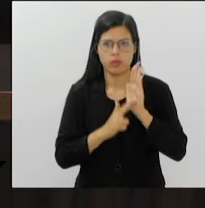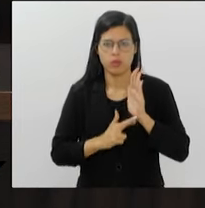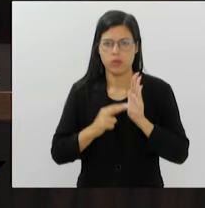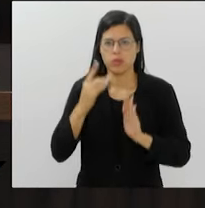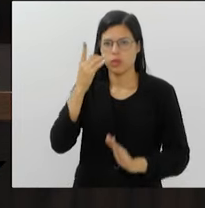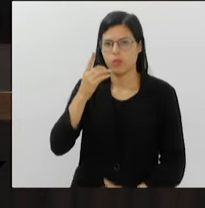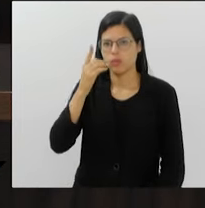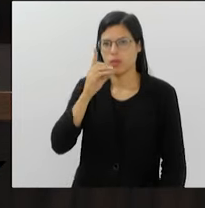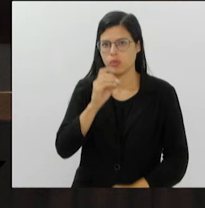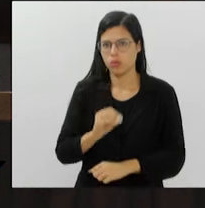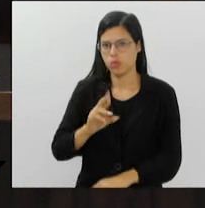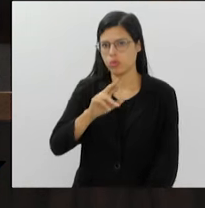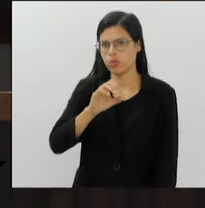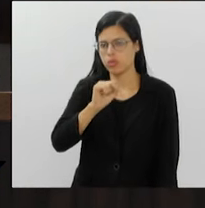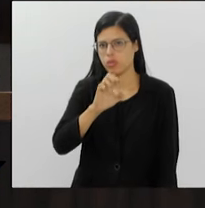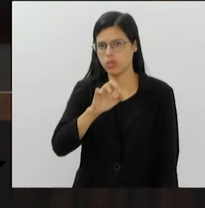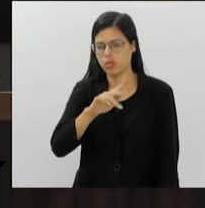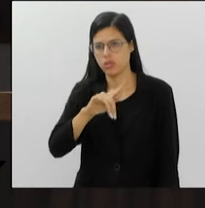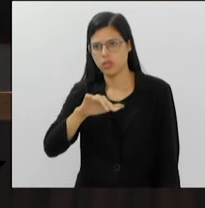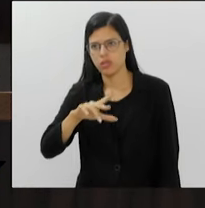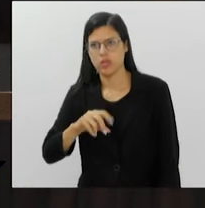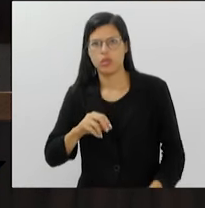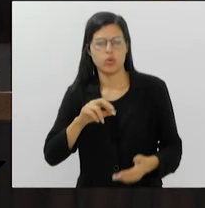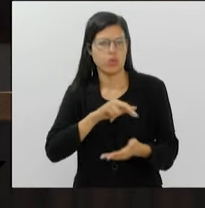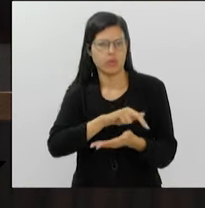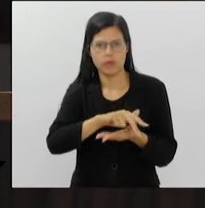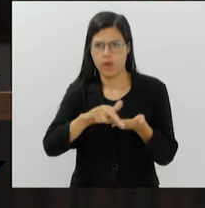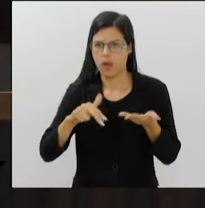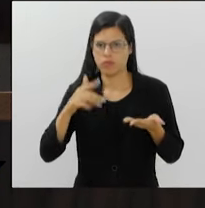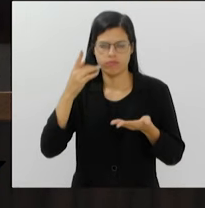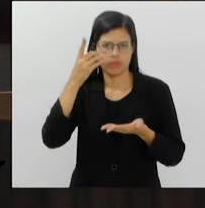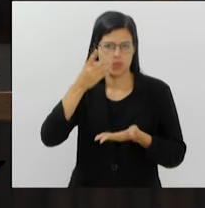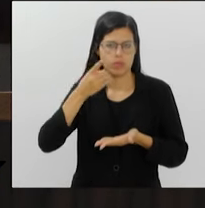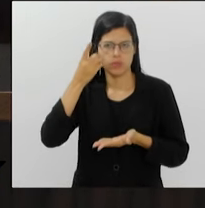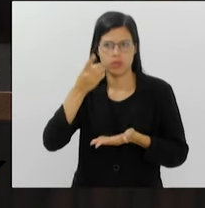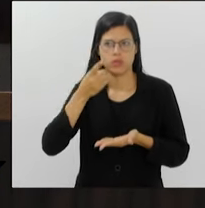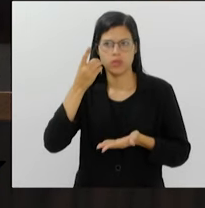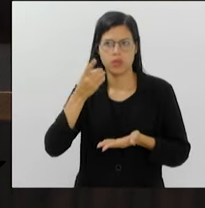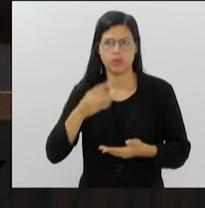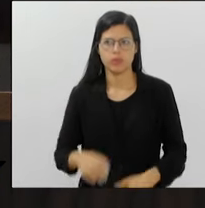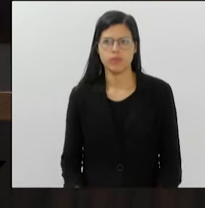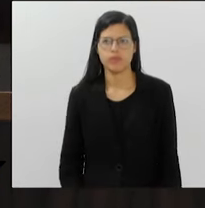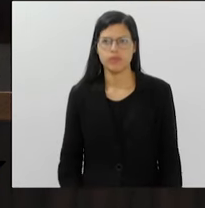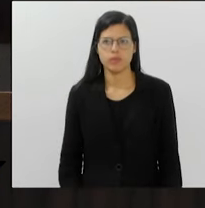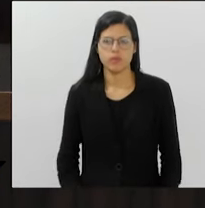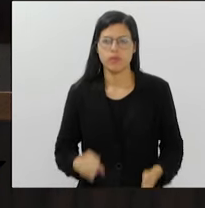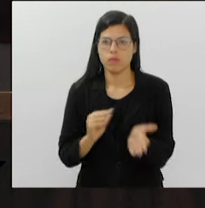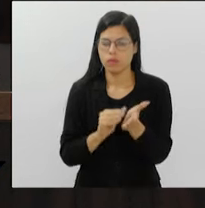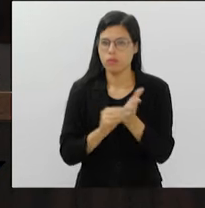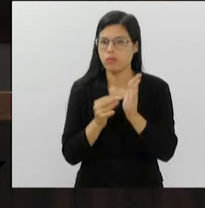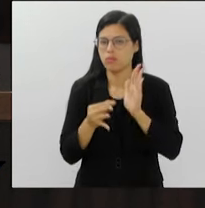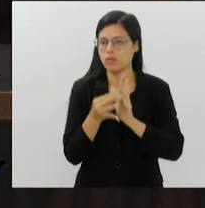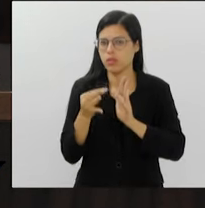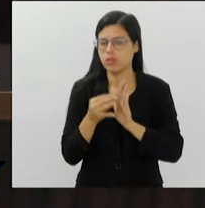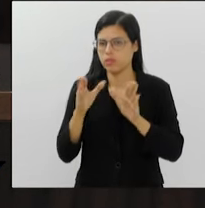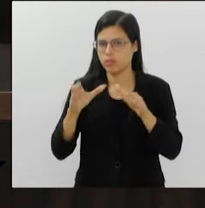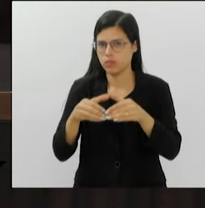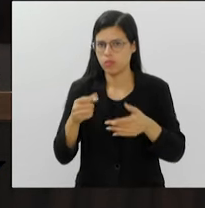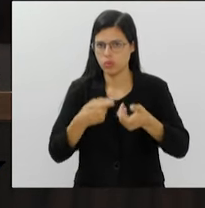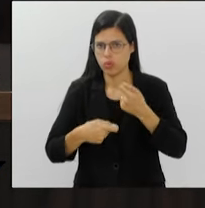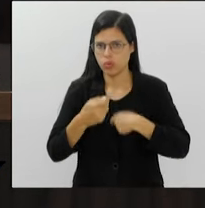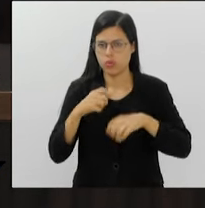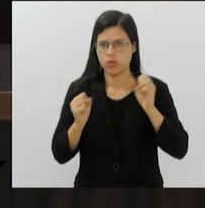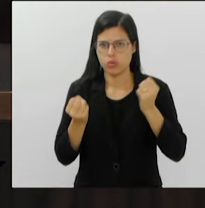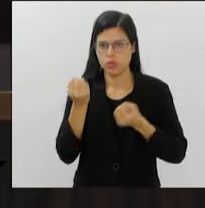doutor Serginho Márcio Glauberto, Noel de Carvalho, doutor Serginho Márcio Glauberto. Pendente de parecer das comissões de Economia,